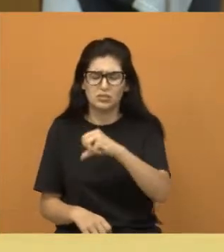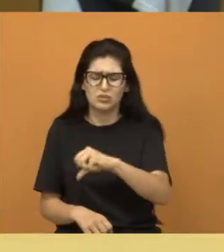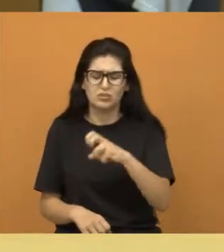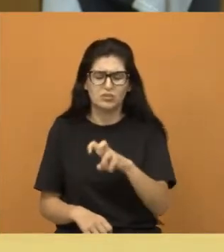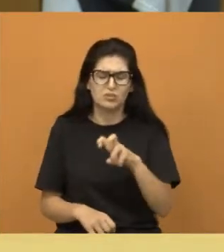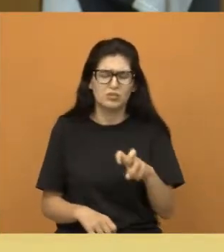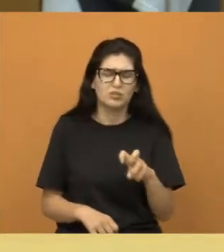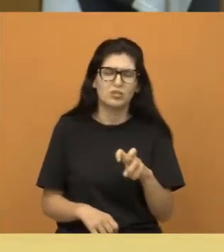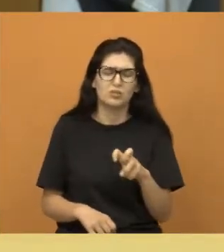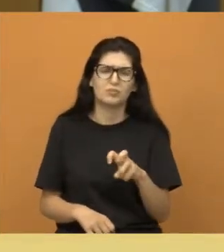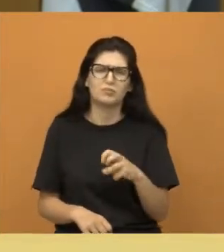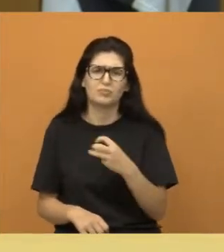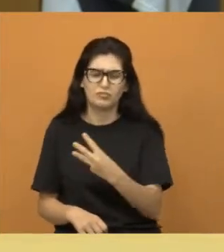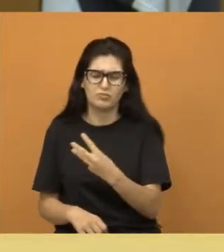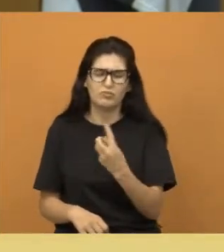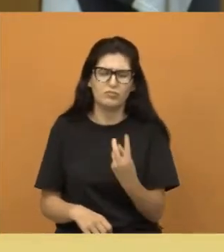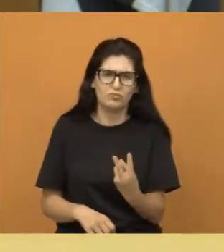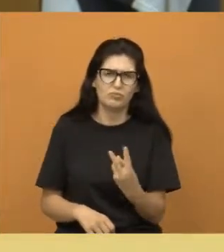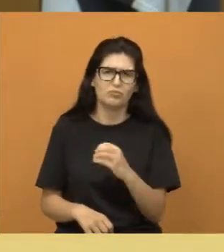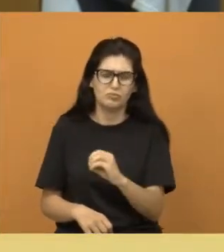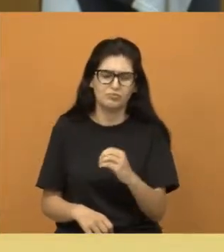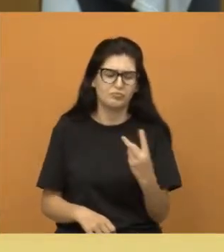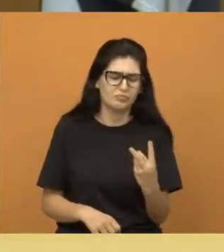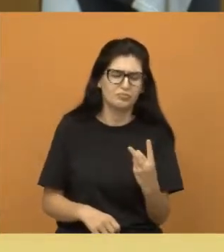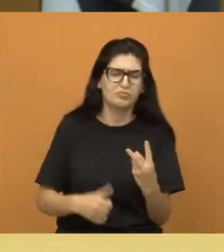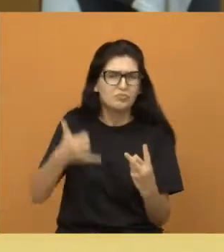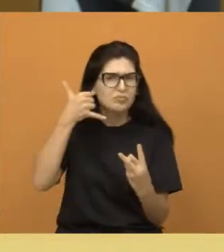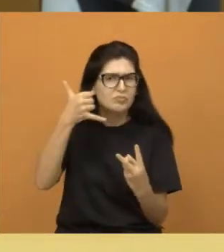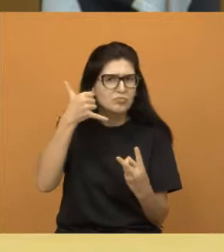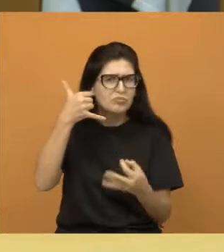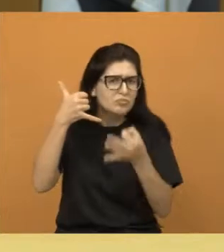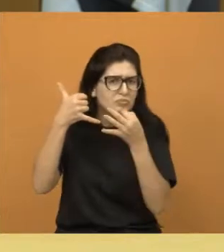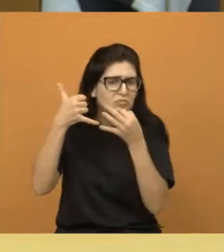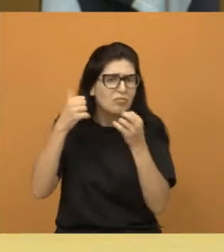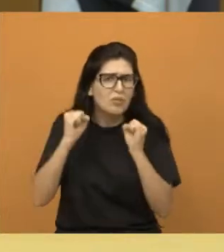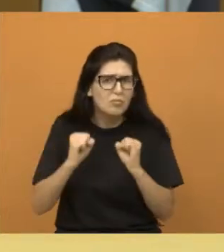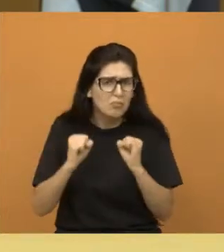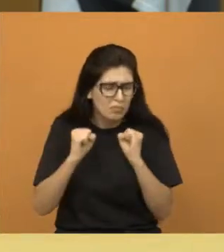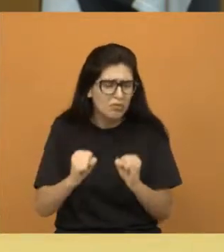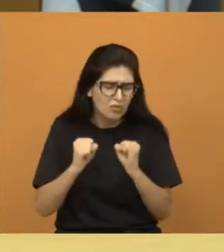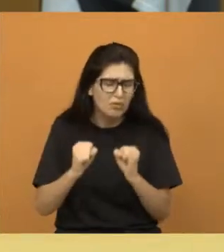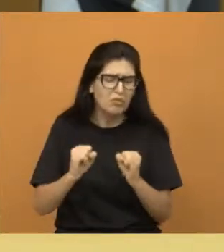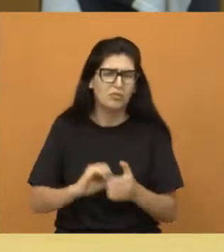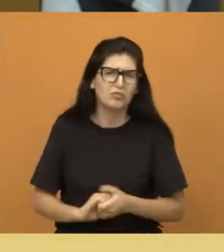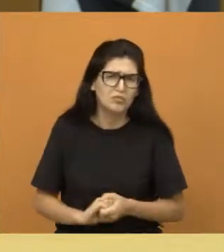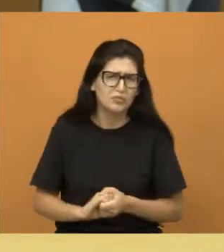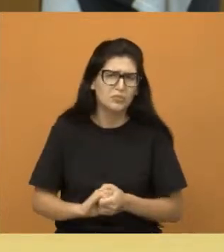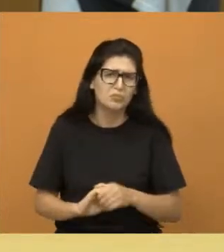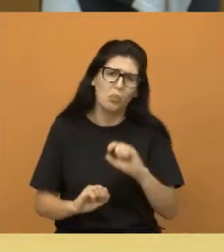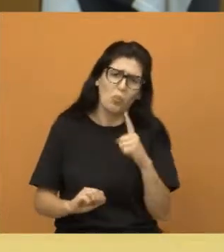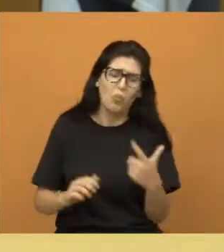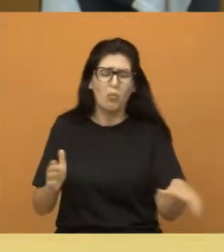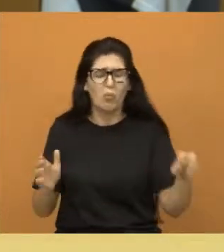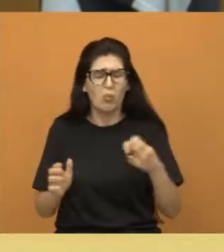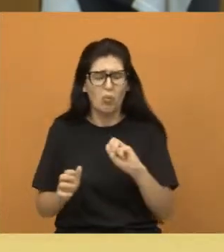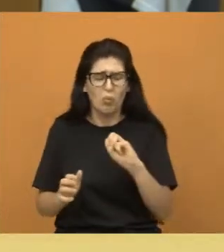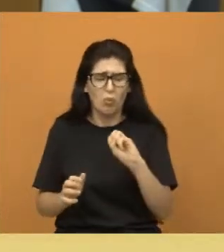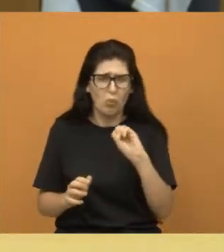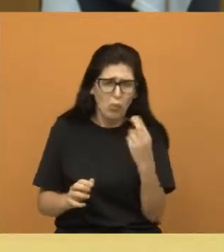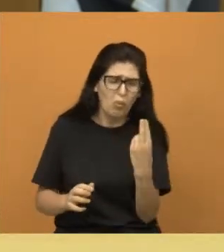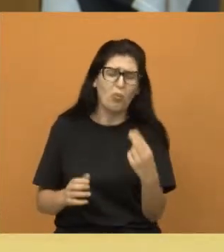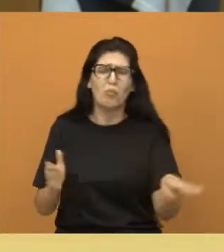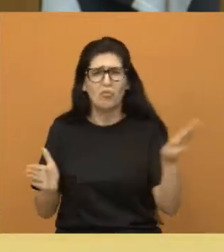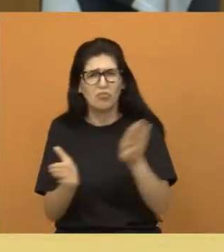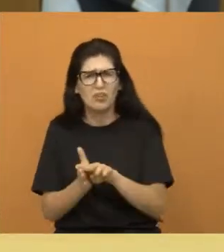3955-2202, se você é favorável a isso. Você que está passando pela situação que a gente sabe que tem muita gente passando por